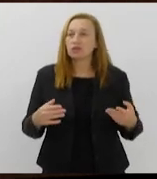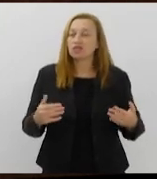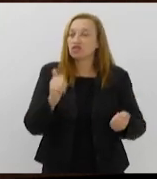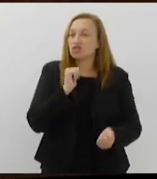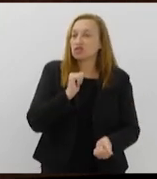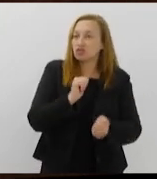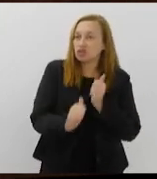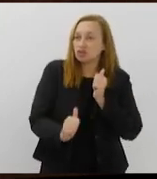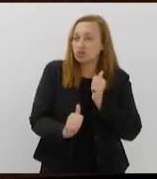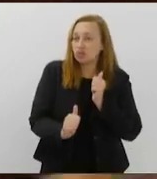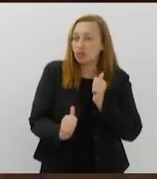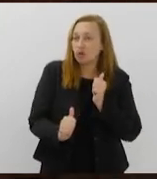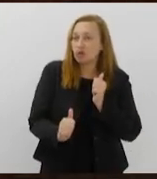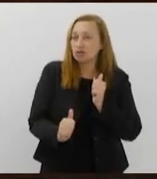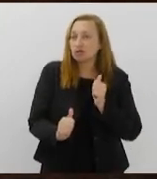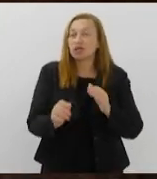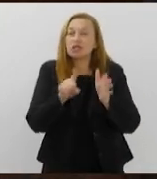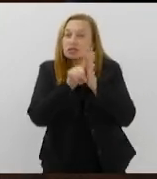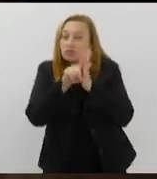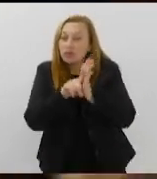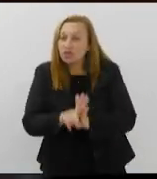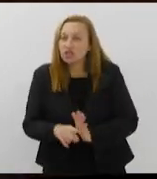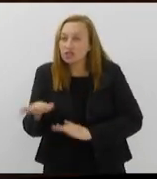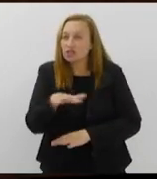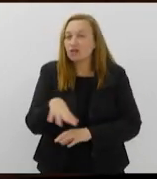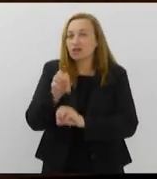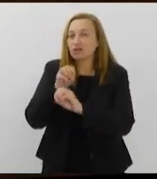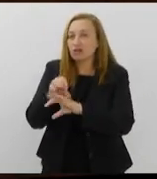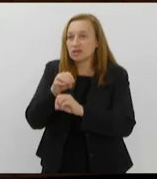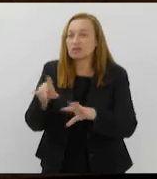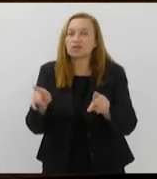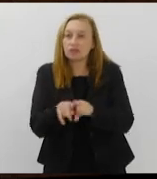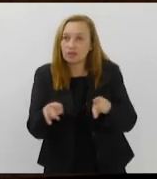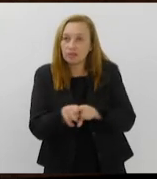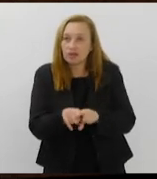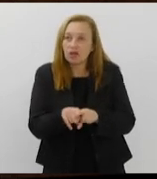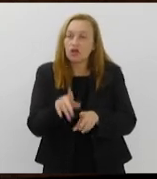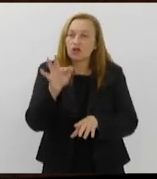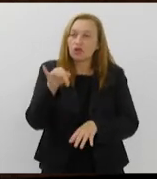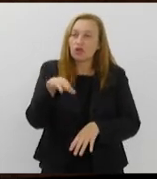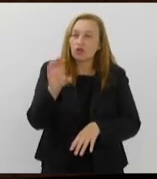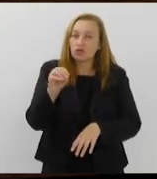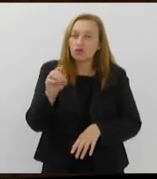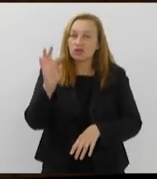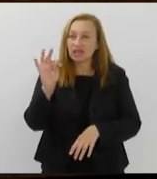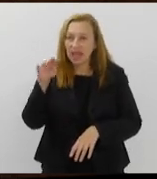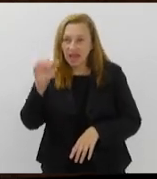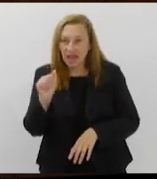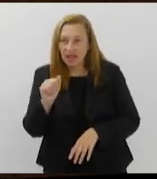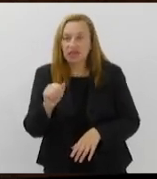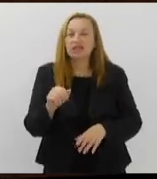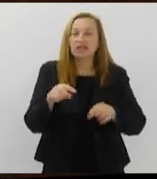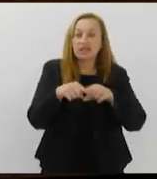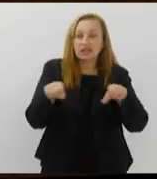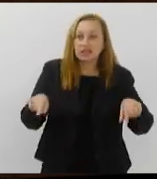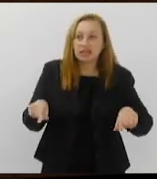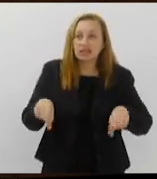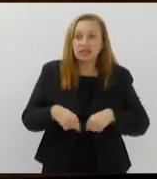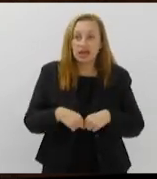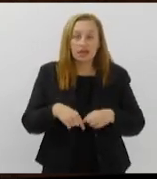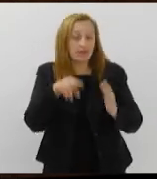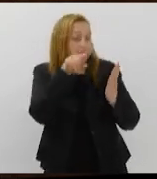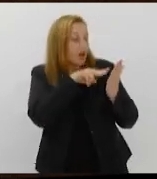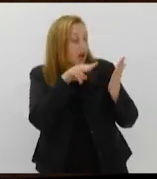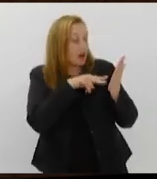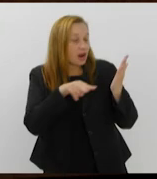de pesquisa, a gente tem muita coisa na área de educação também, tem a fonoteca, tem videoteca, tem sala de leitura, tem